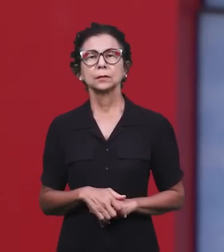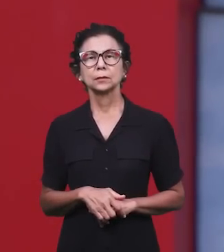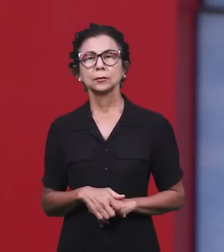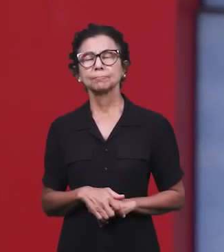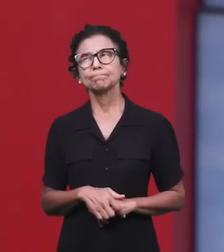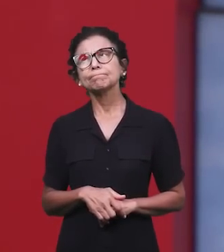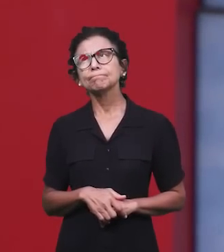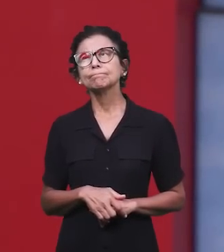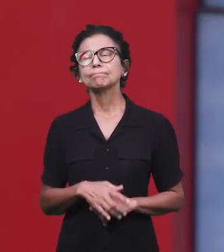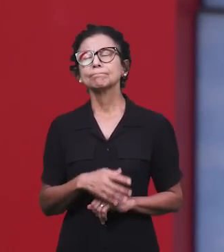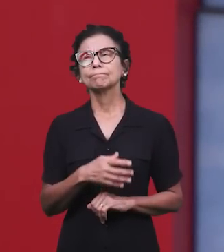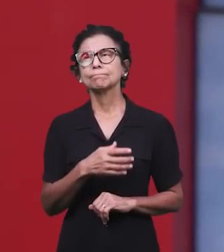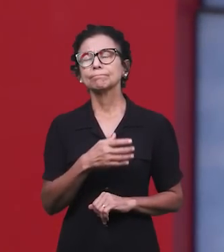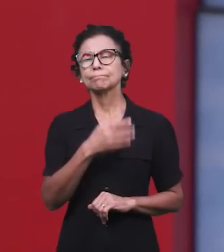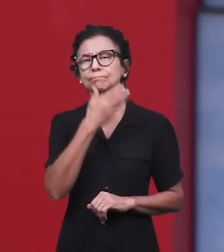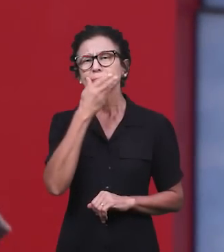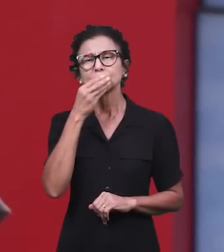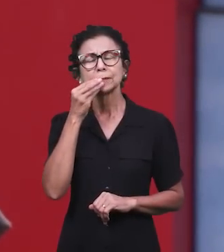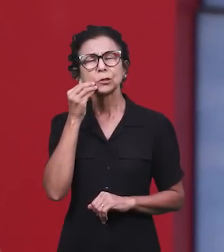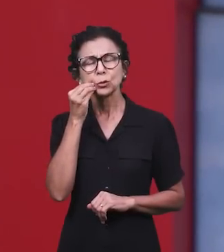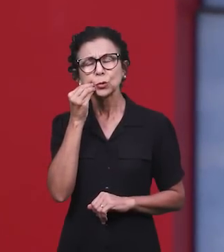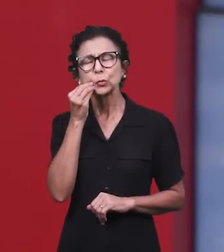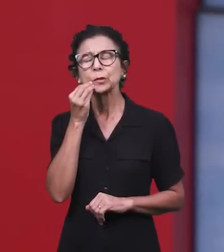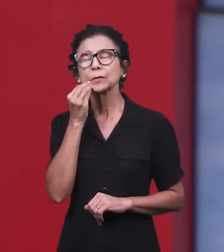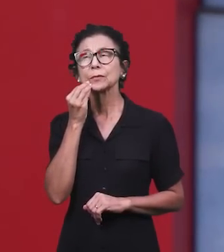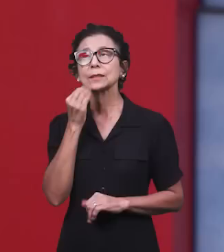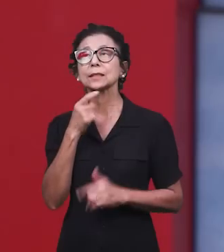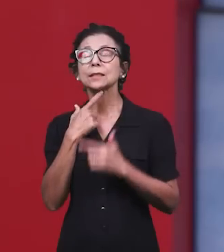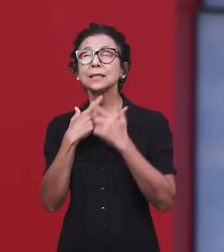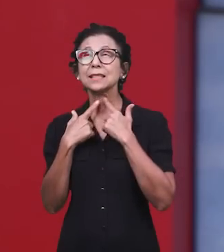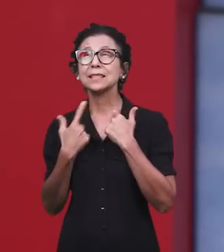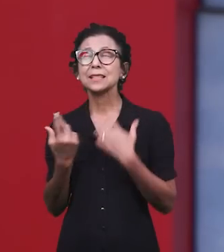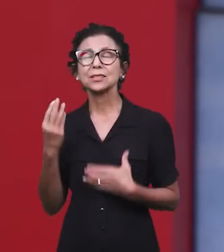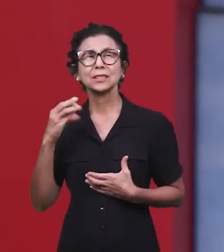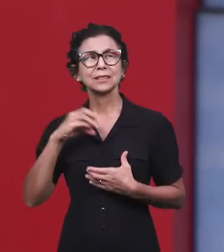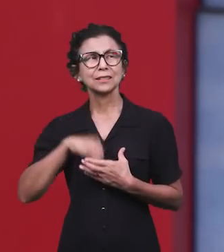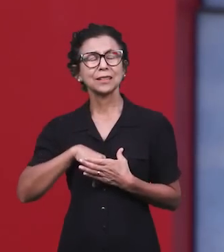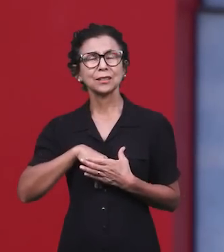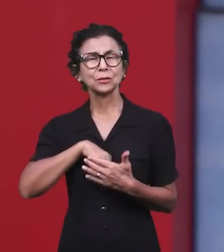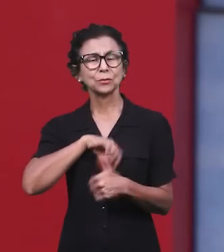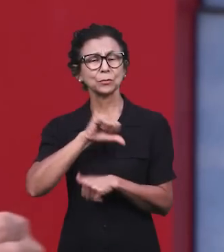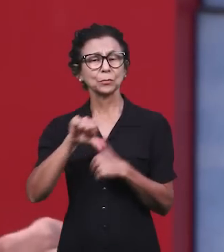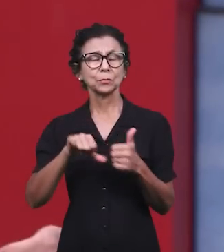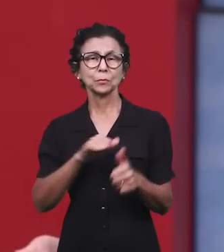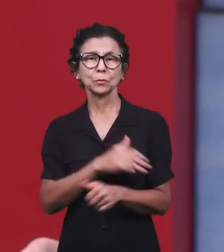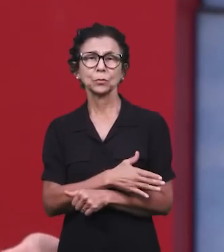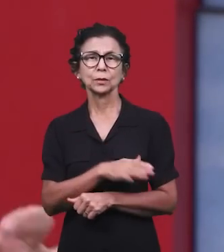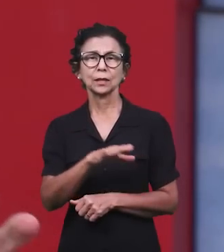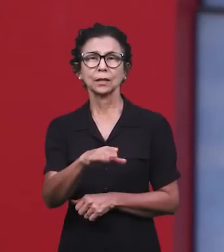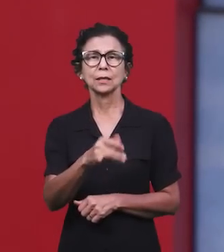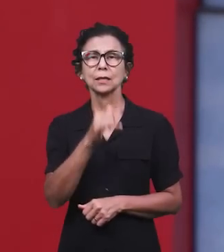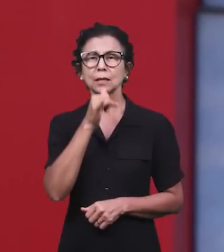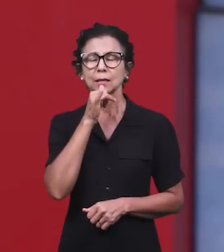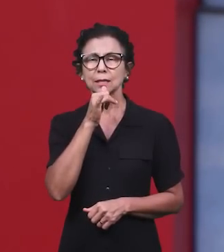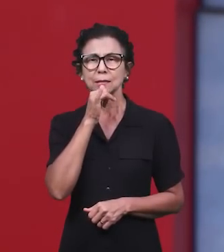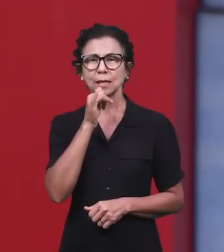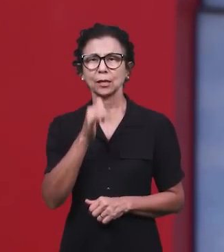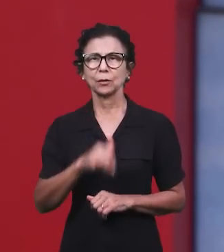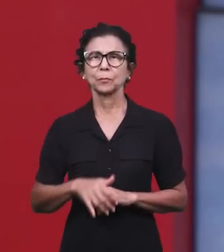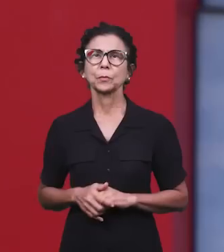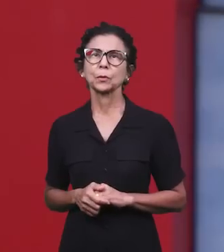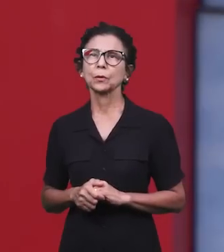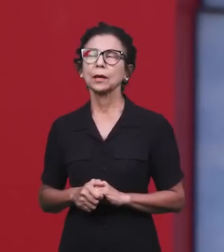suas vestes. Então, você recebeu o veste de salvação, mas pensa no dia a dia, né? Você teve um acidente,